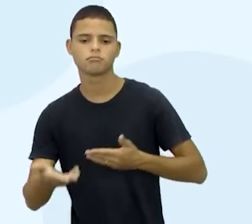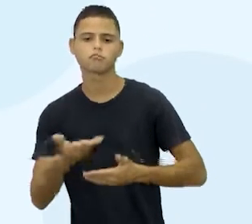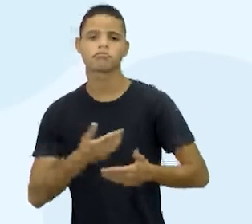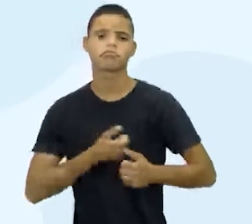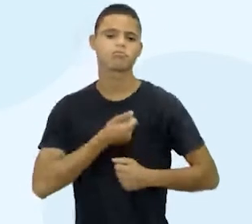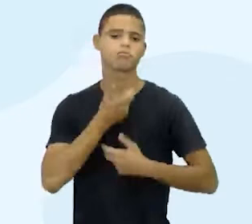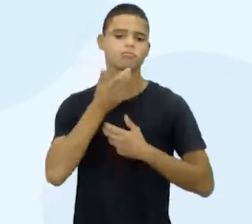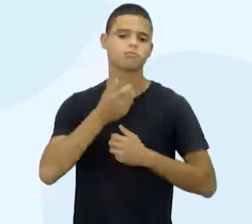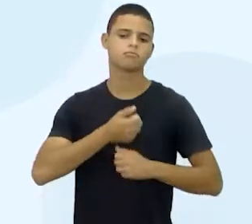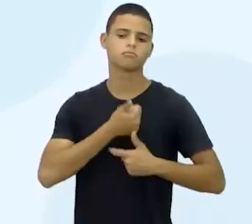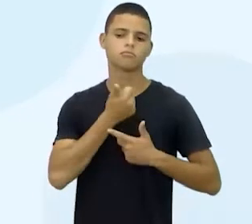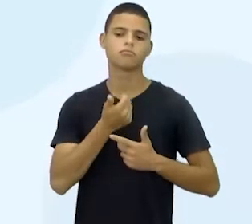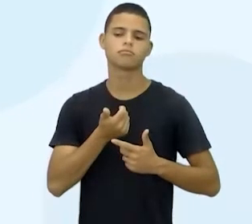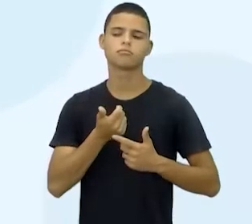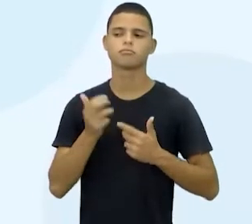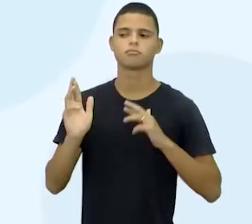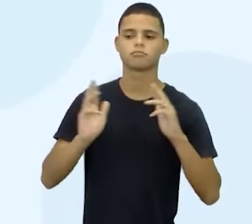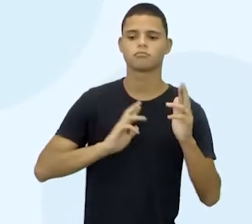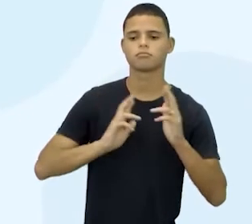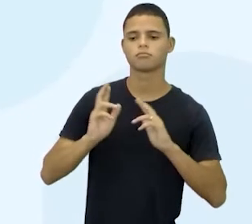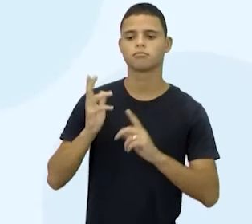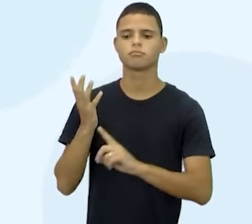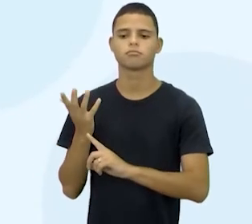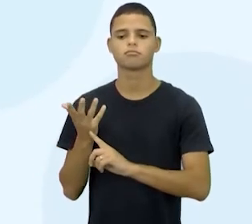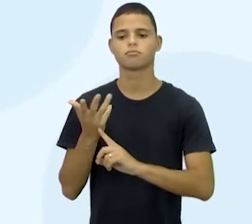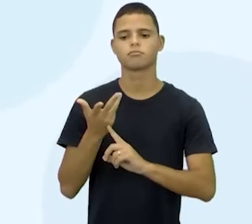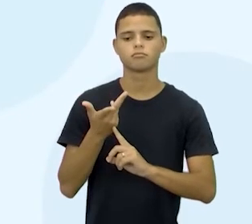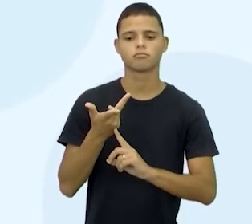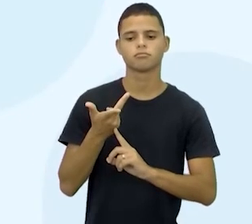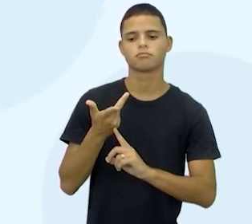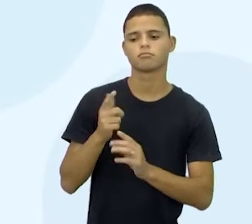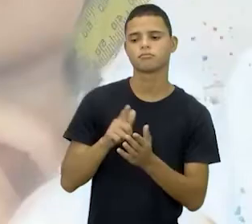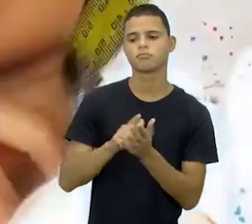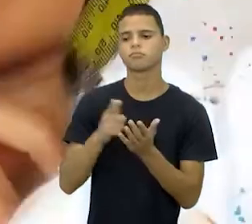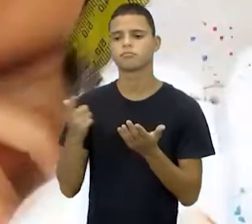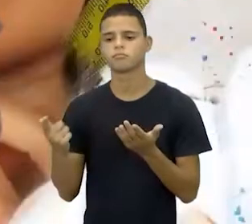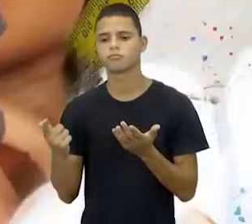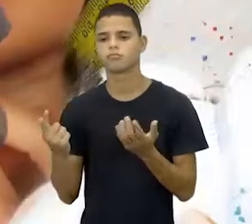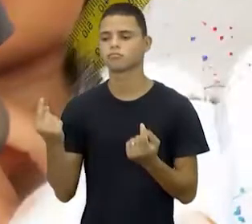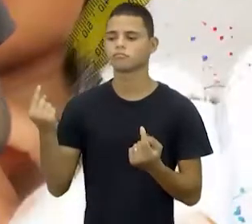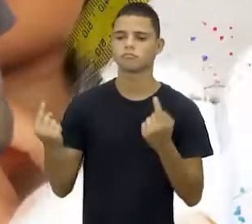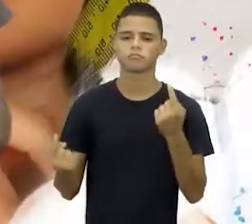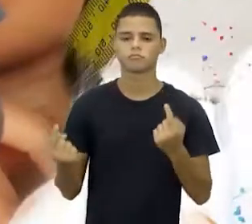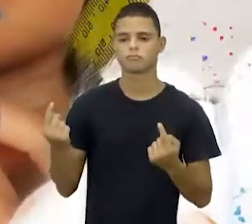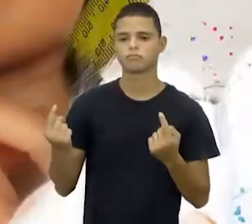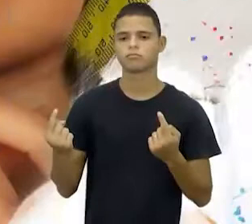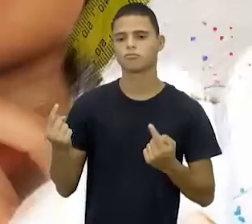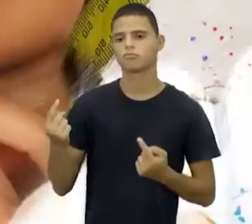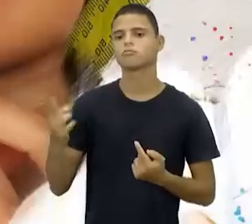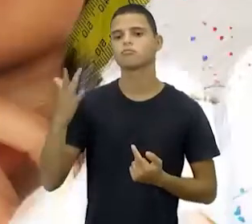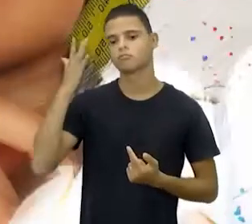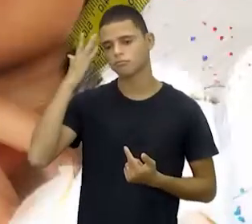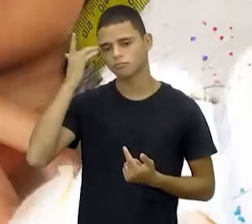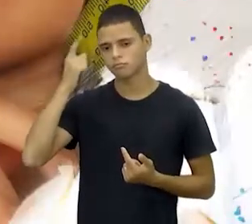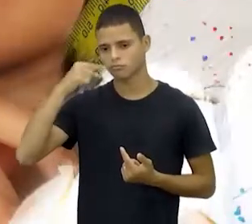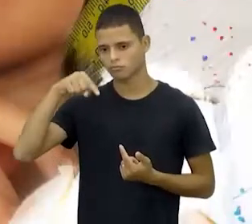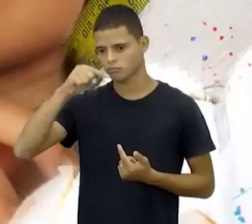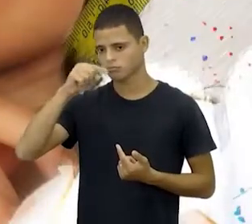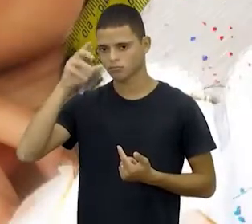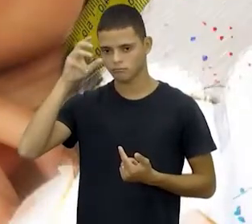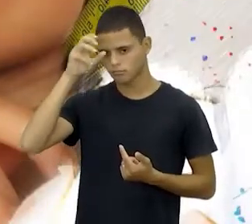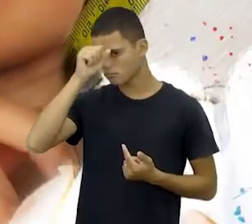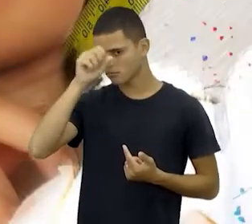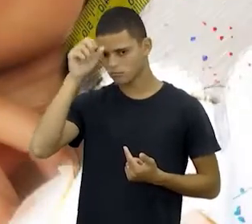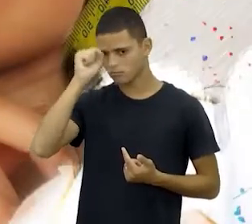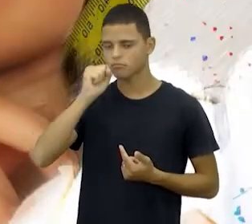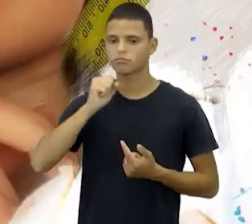arte e o campo jornalístico midiático? Então, gente, nessa pergunta nós vamos entender, fazer um pequeno mapeamento de quais